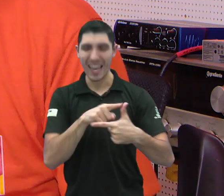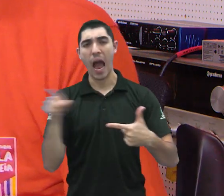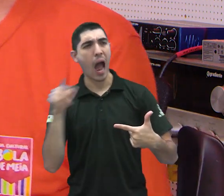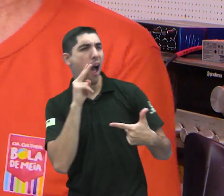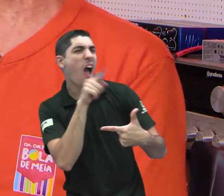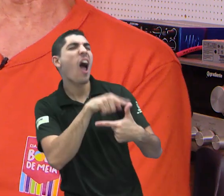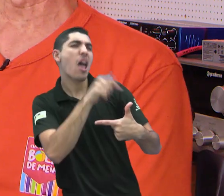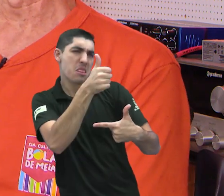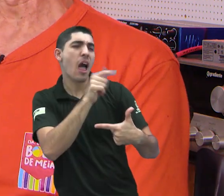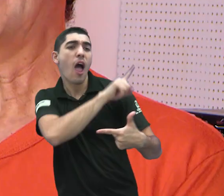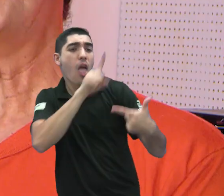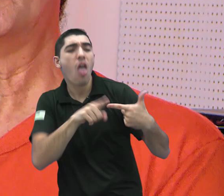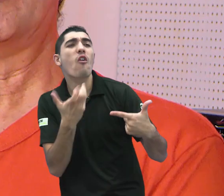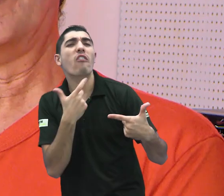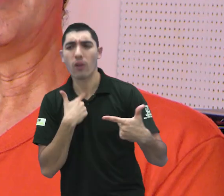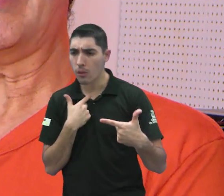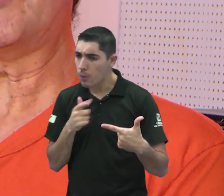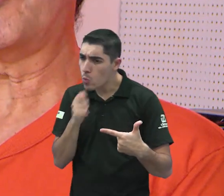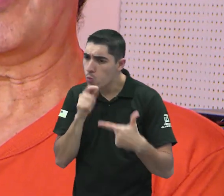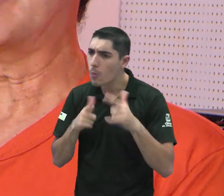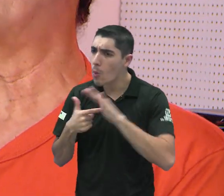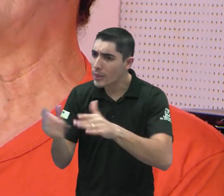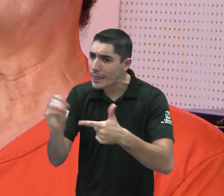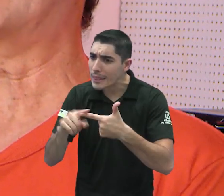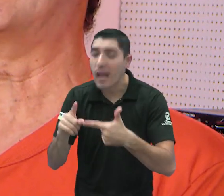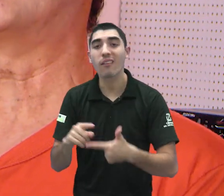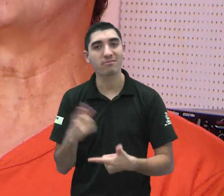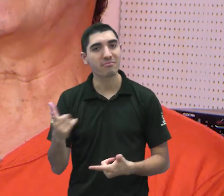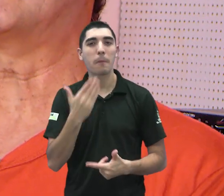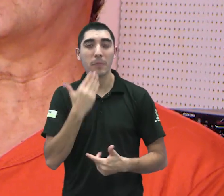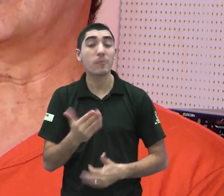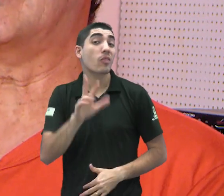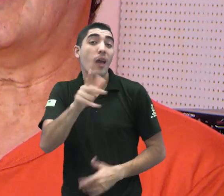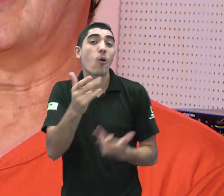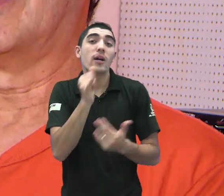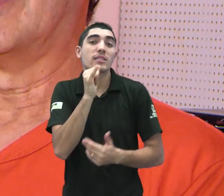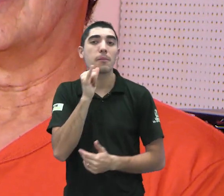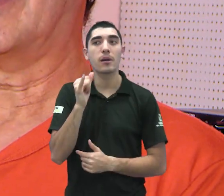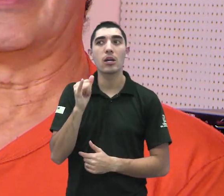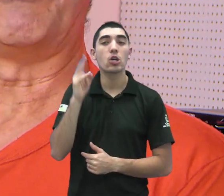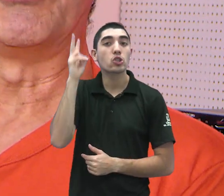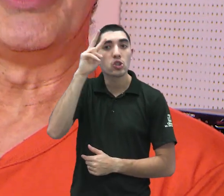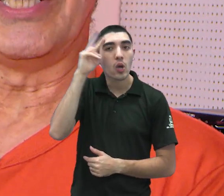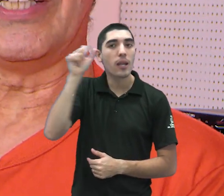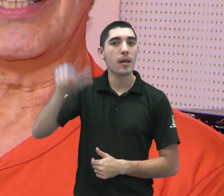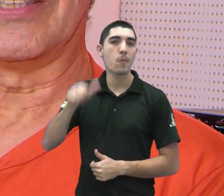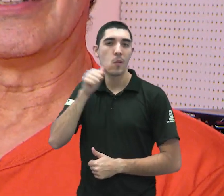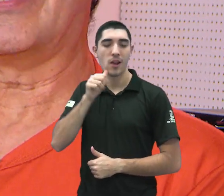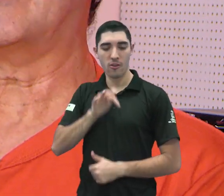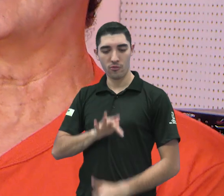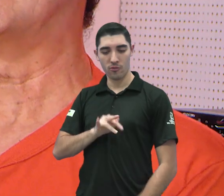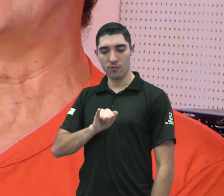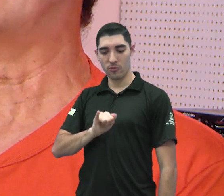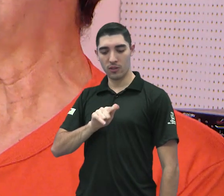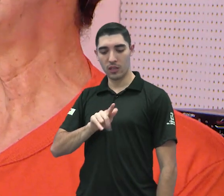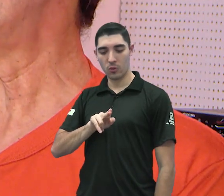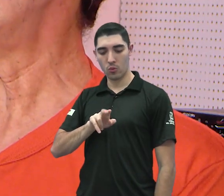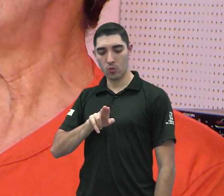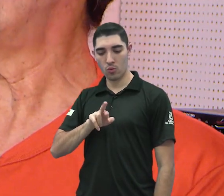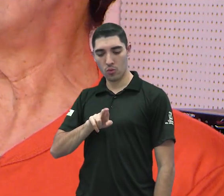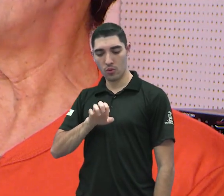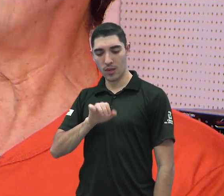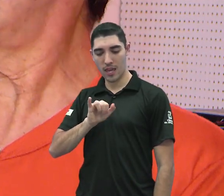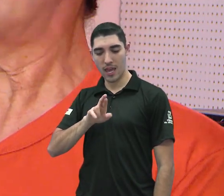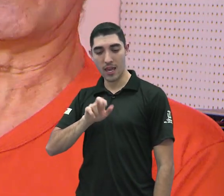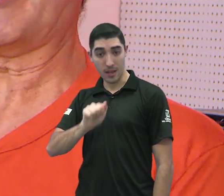eles aprenderam no vídeo, né? E aí poder contar histórias, por exemplo, né? Que nem contar a história da figureira, né? E aí até